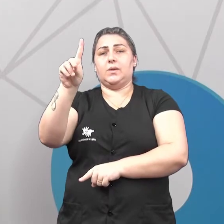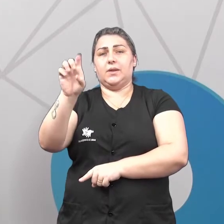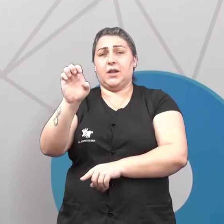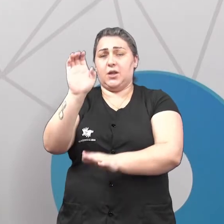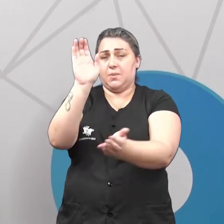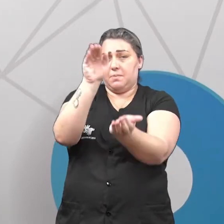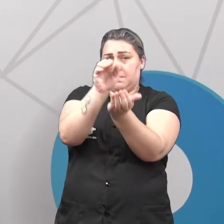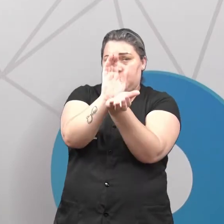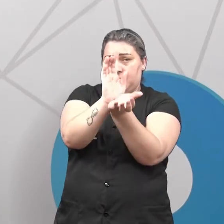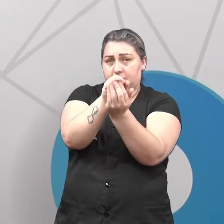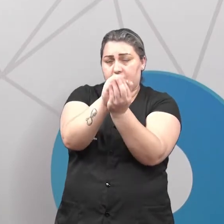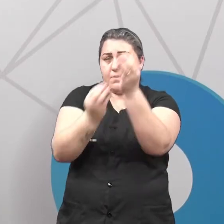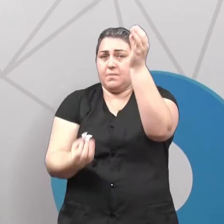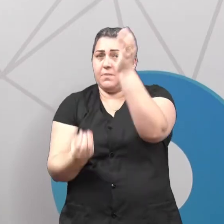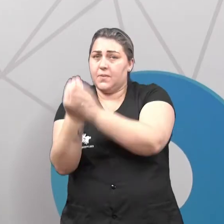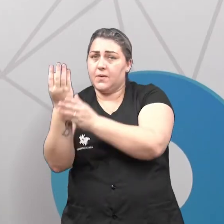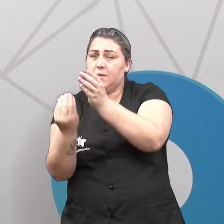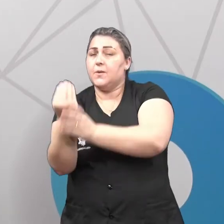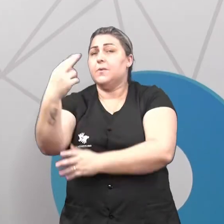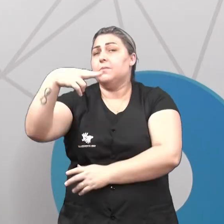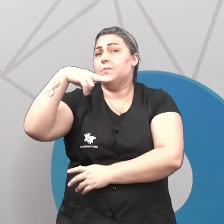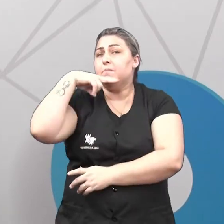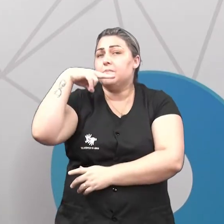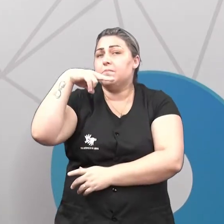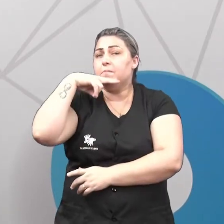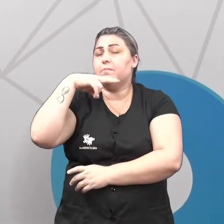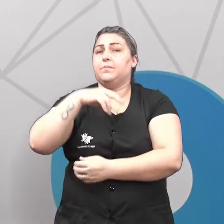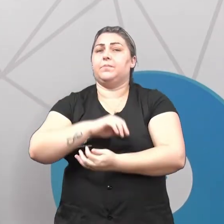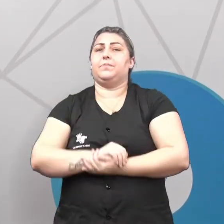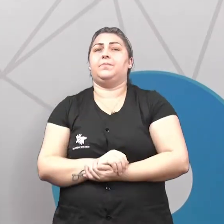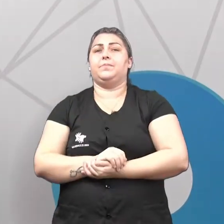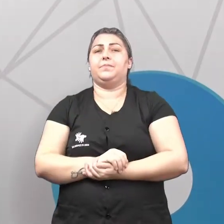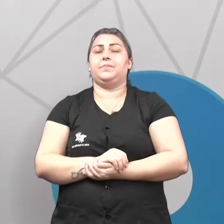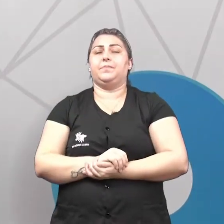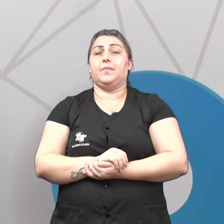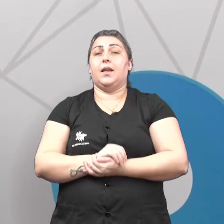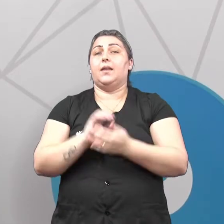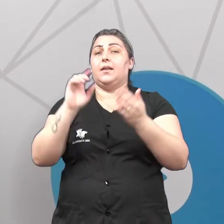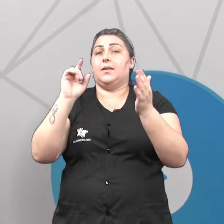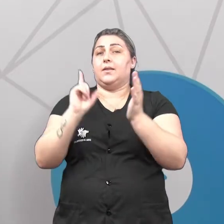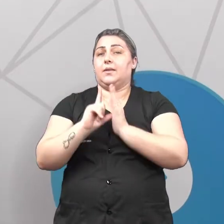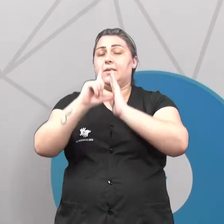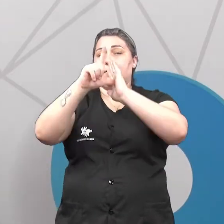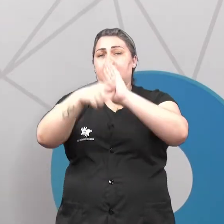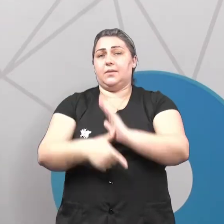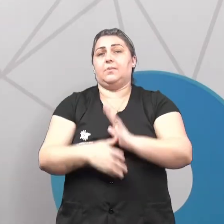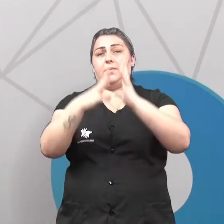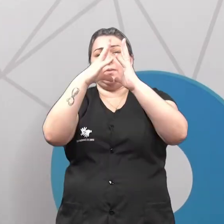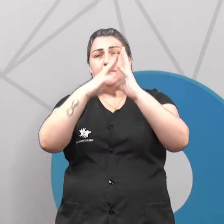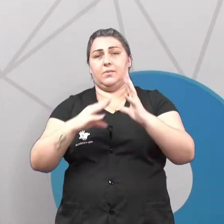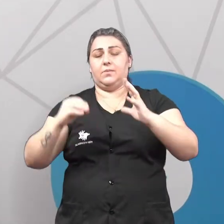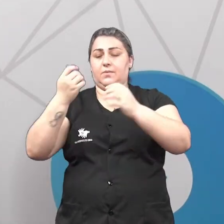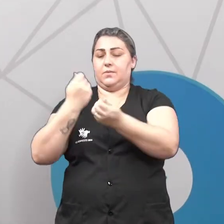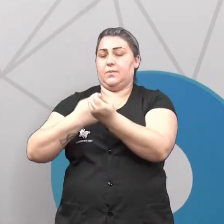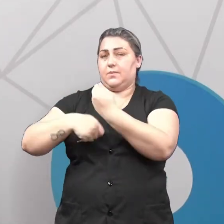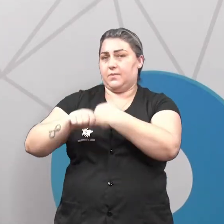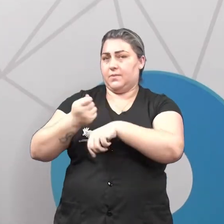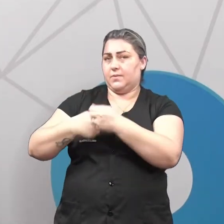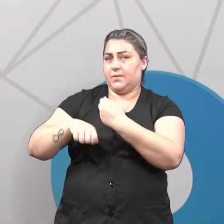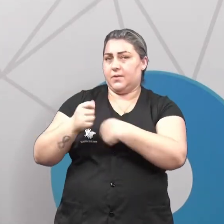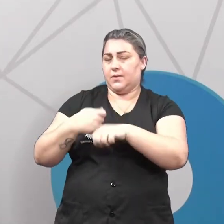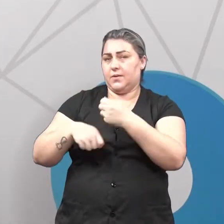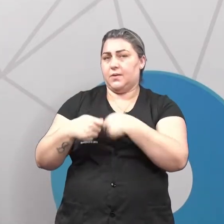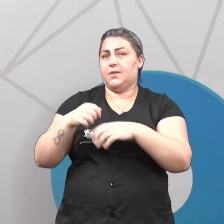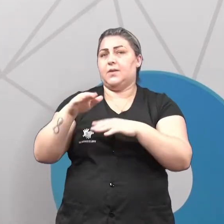que devido à produção da cana-de-açúcar, tá? E aí, depois desse modelo de administração